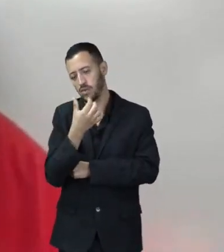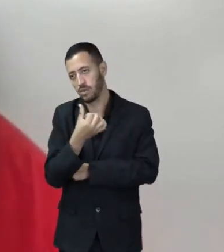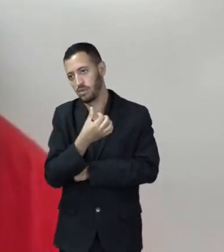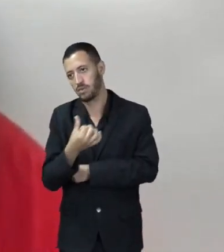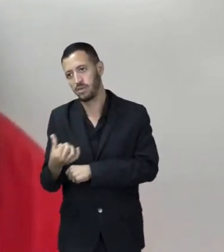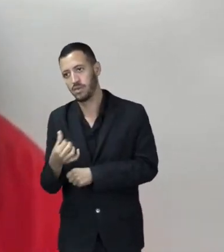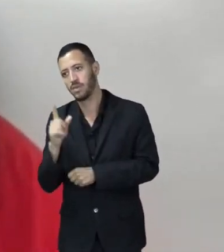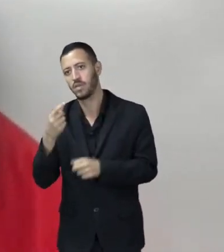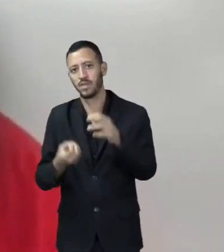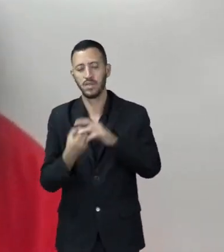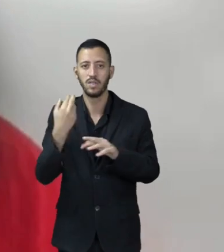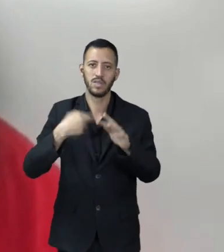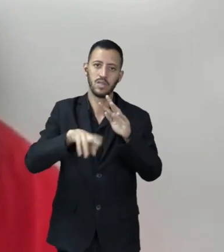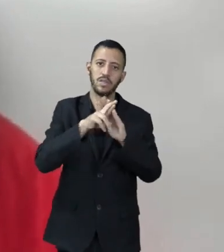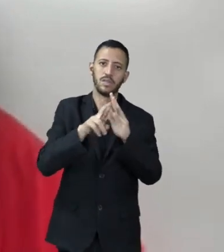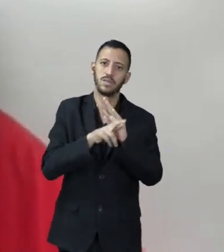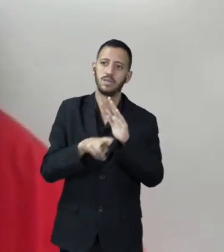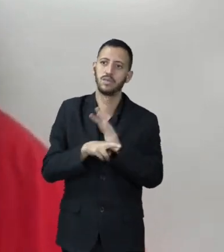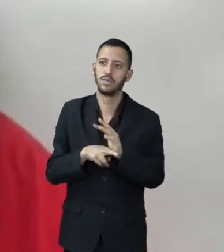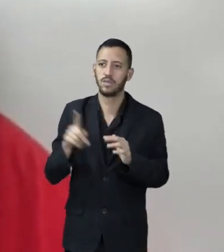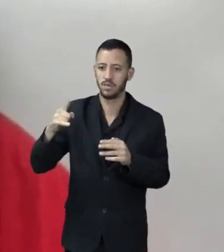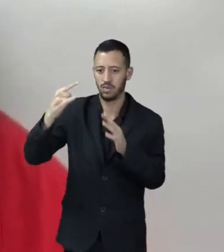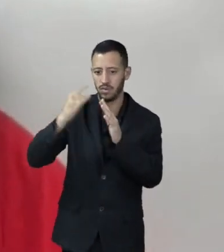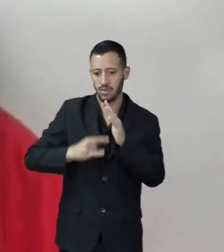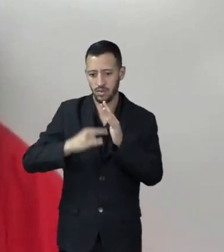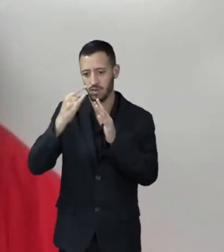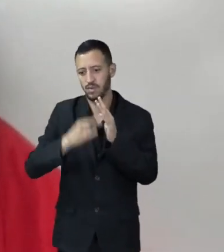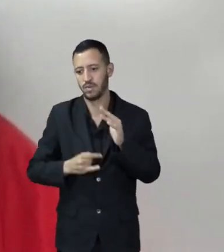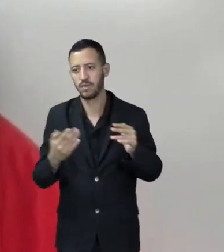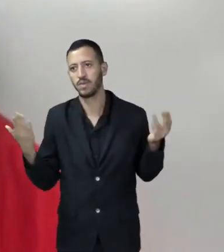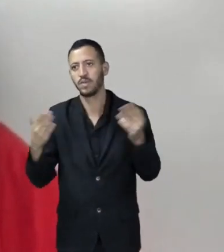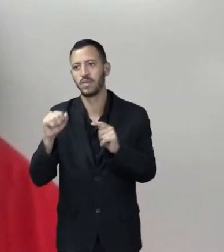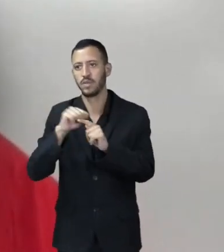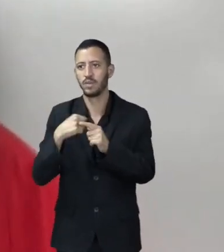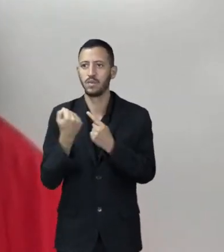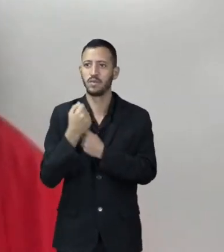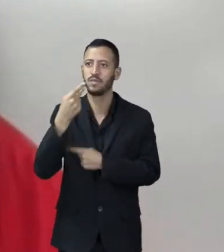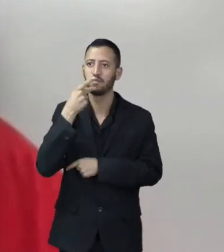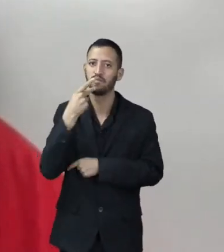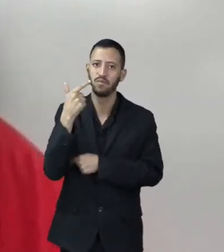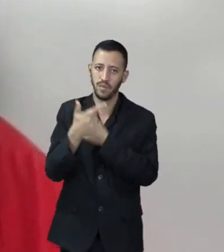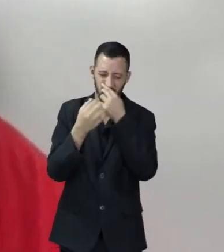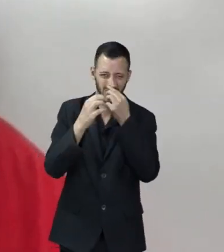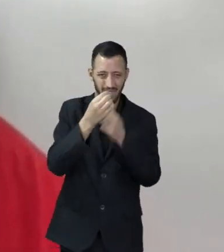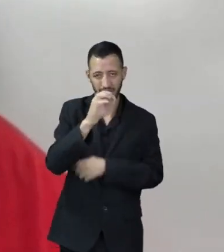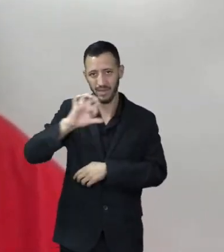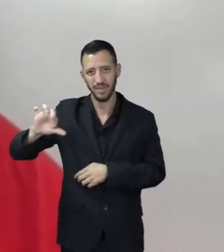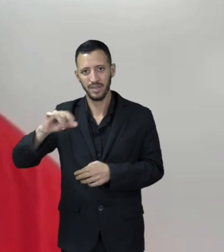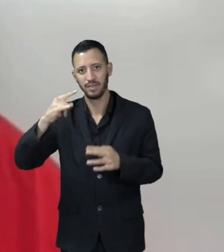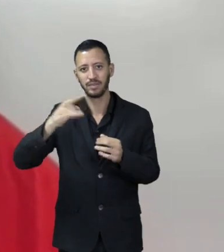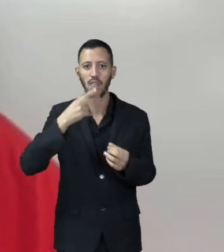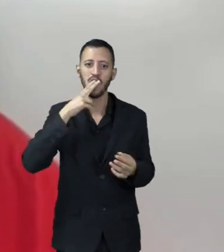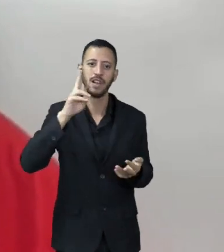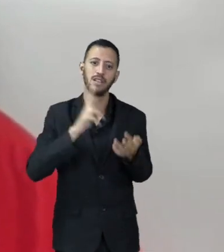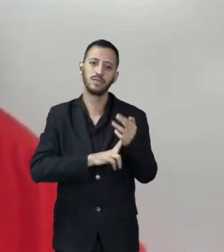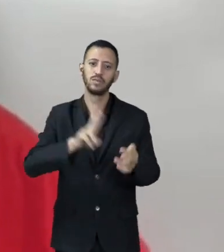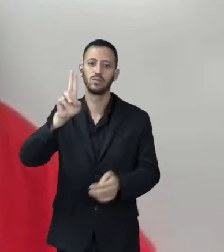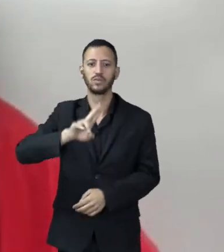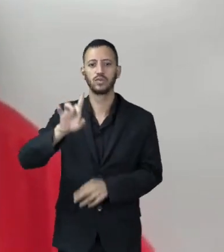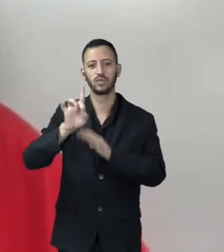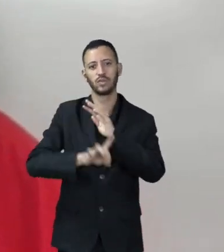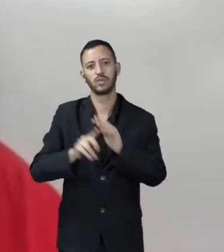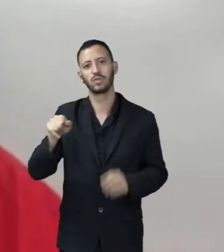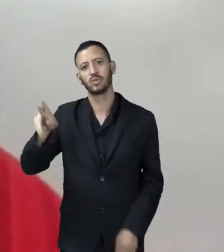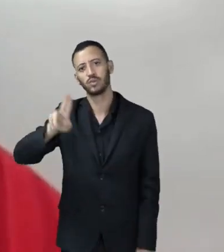virou um regimento, virou, né, um documento. Então, o nome social ele consta lá em 2009 na Carta dos Direitos dos Usuários do SUS, que é